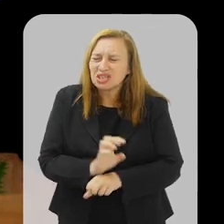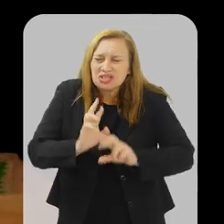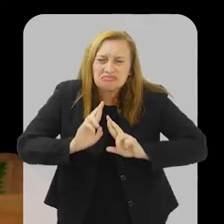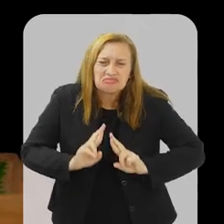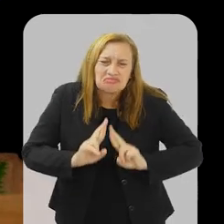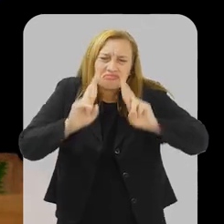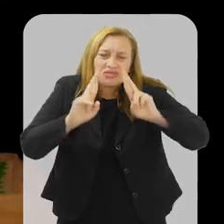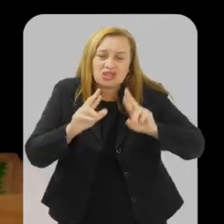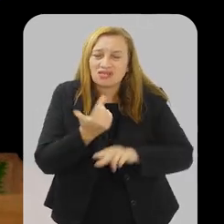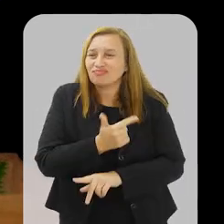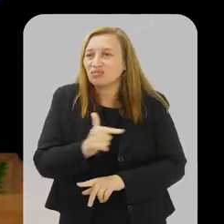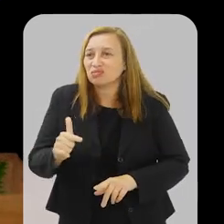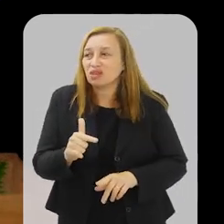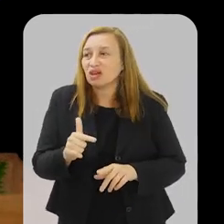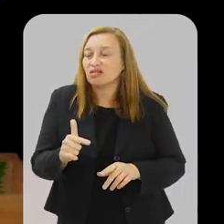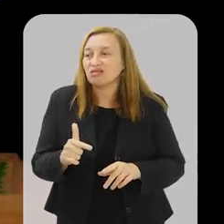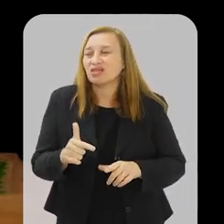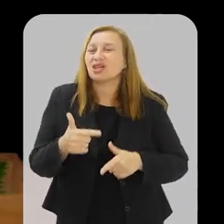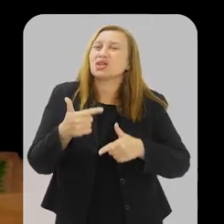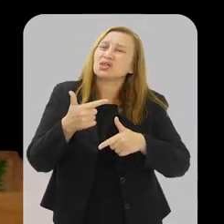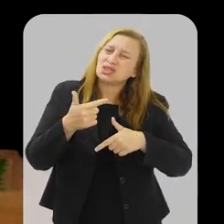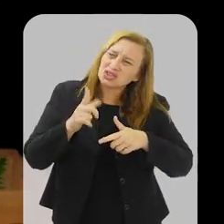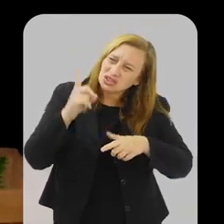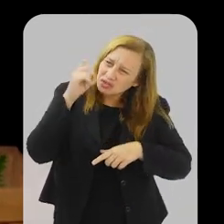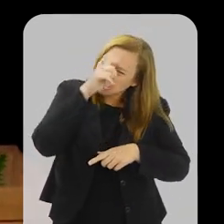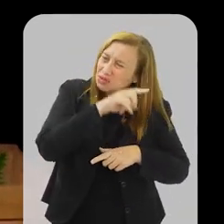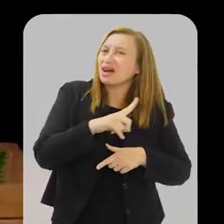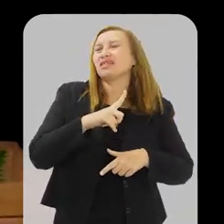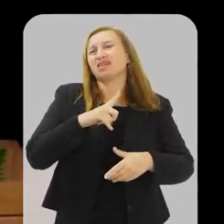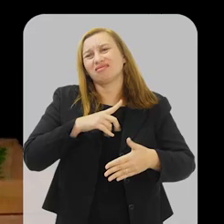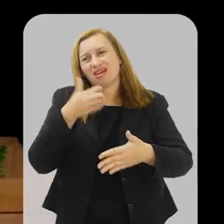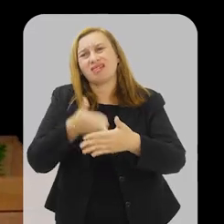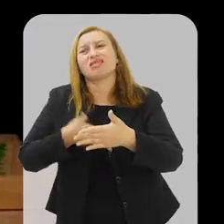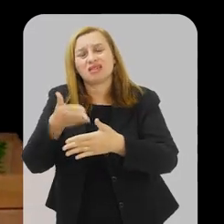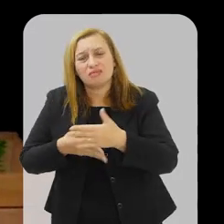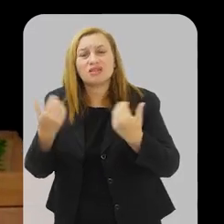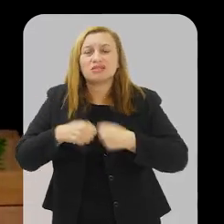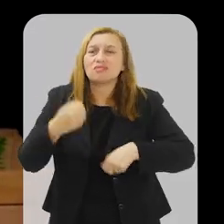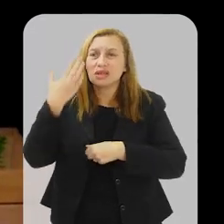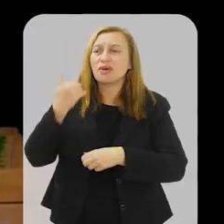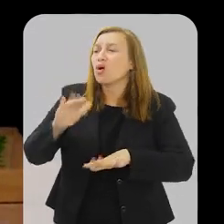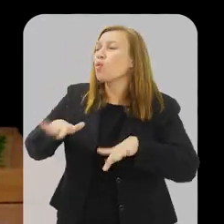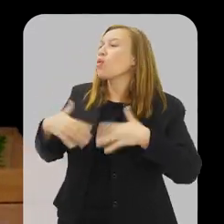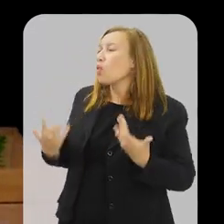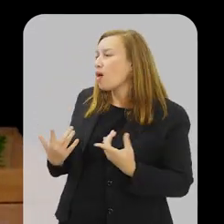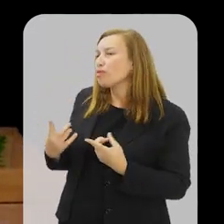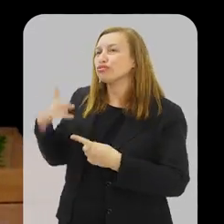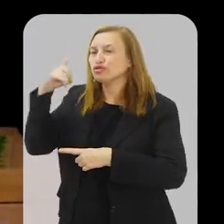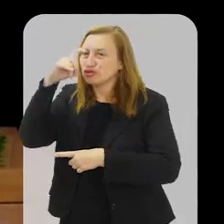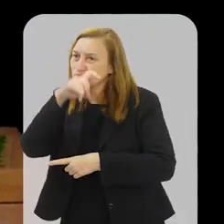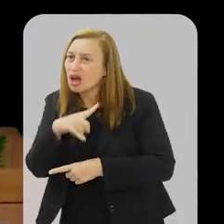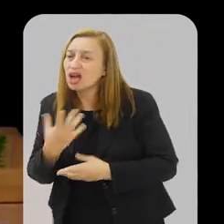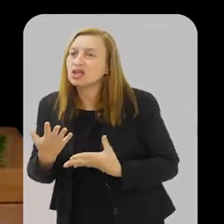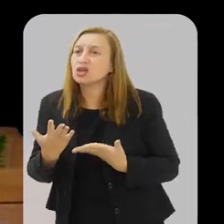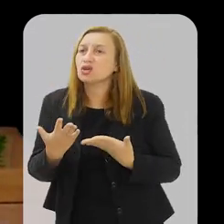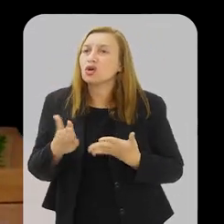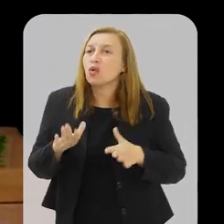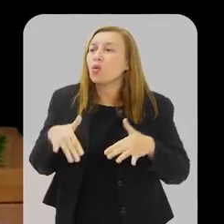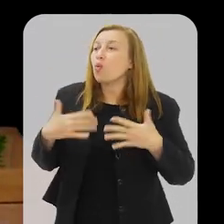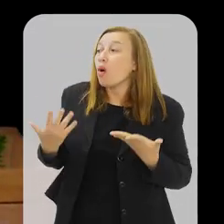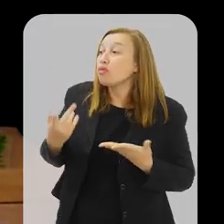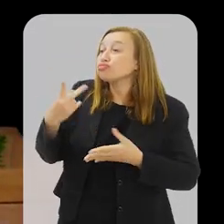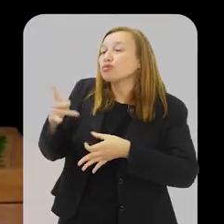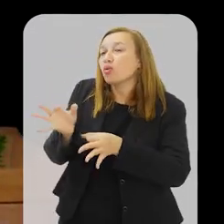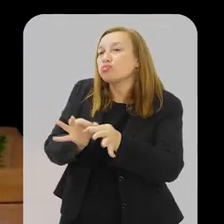estado desesperançados diante de muita burocracia que existe então nós precisamos entender Quais são as suas dificuldades qual